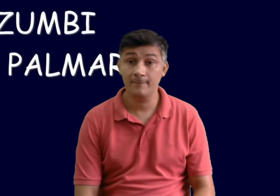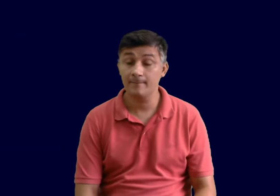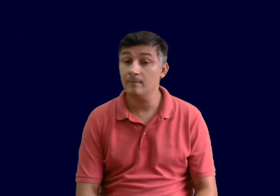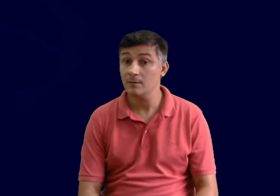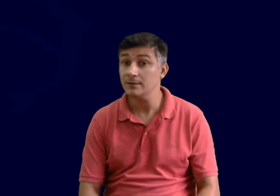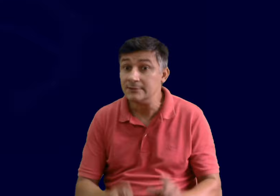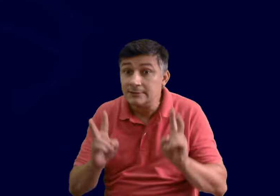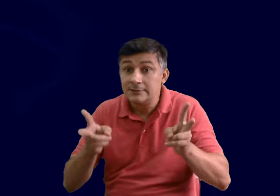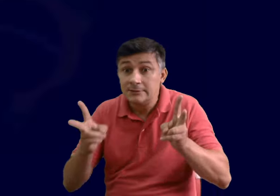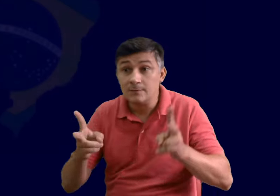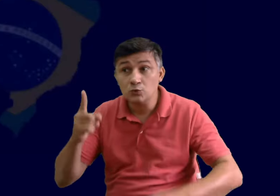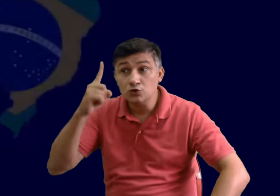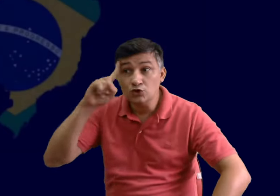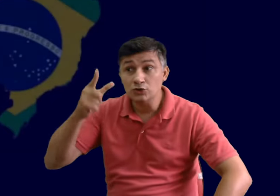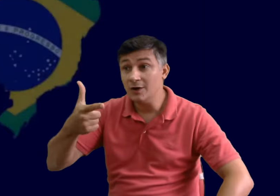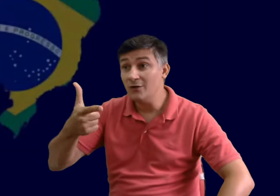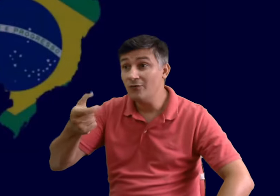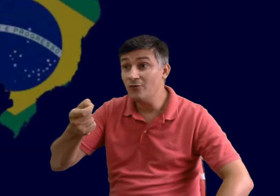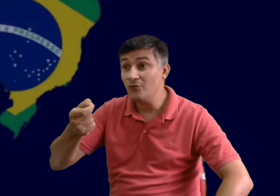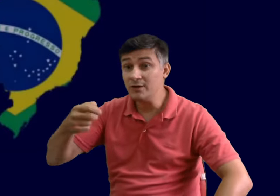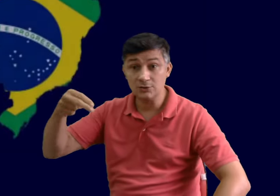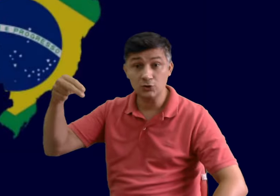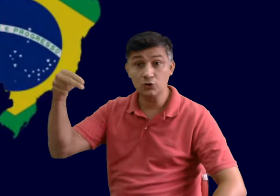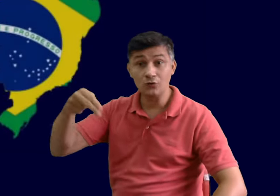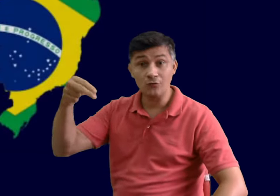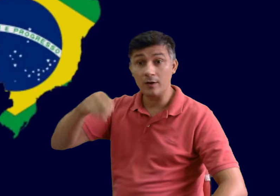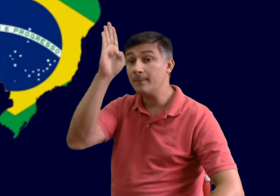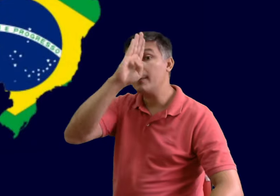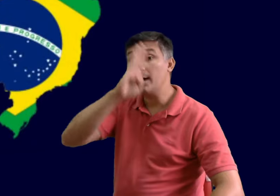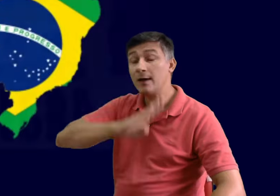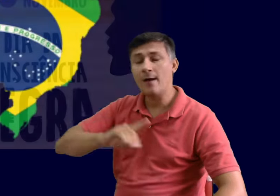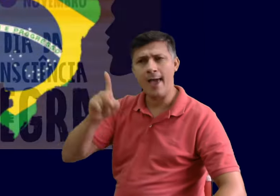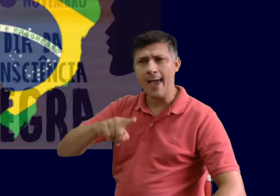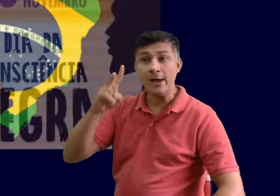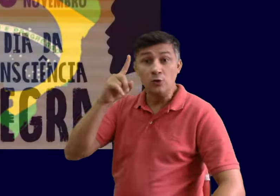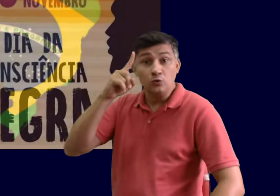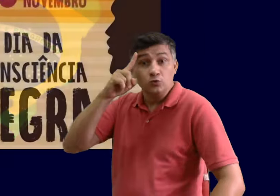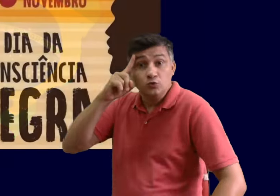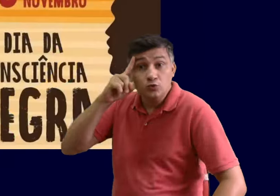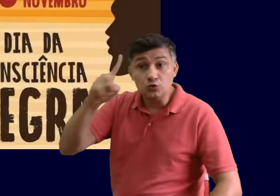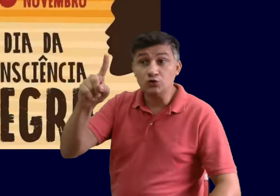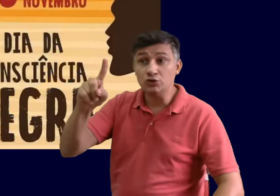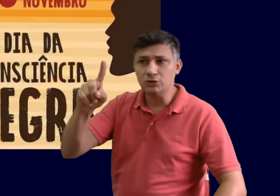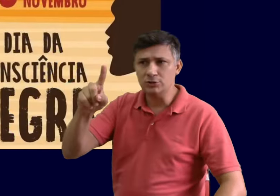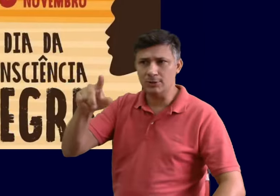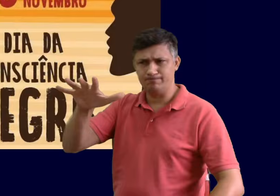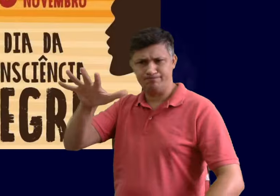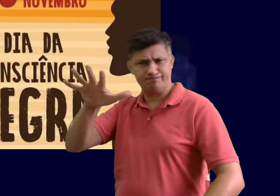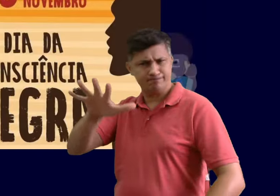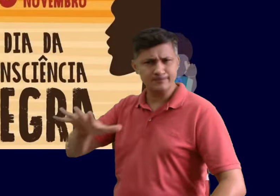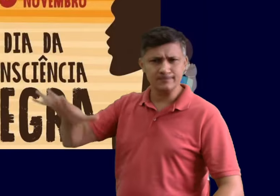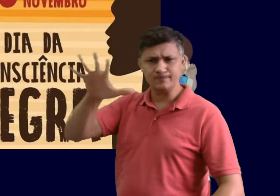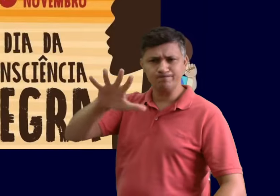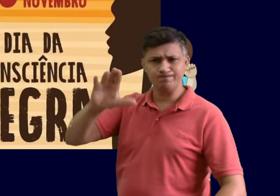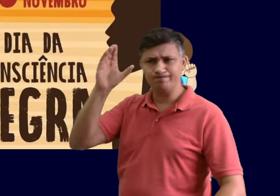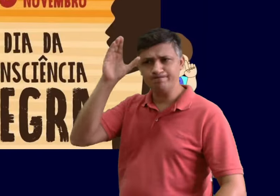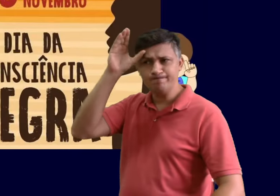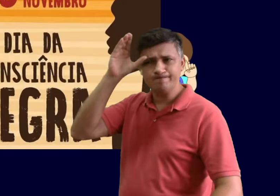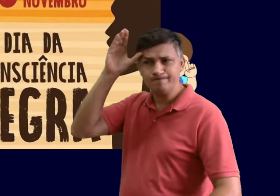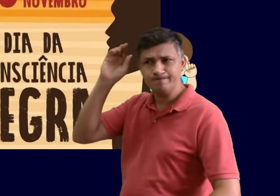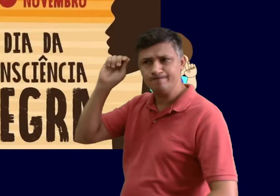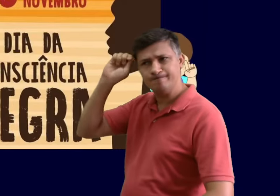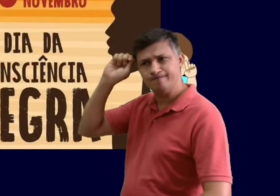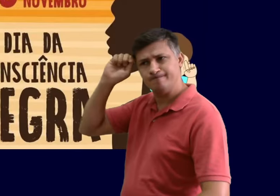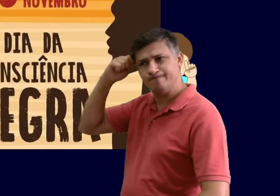Todo dia 20 de novembro é celebrado no Brasil o Dia Nacional da Consciência Negra, um dia dedicado